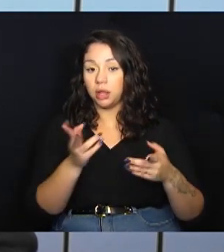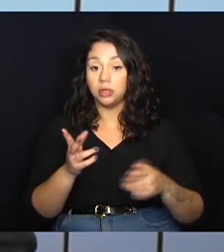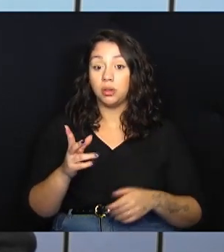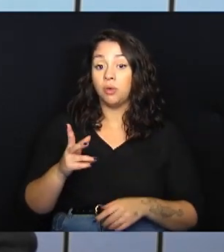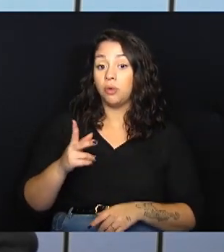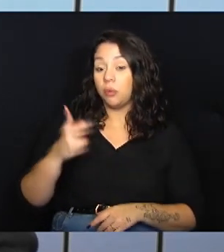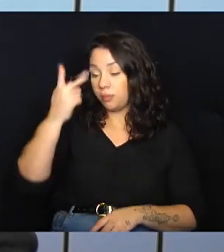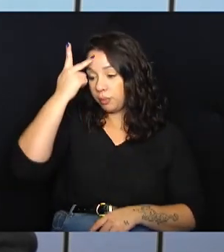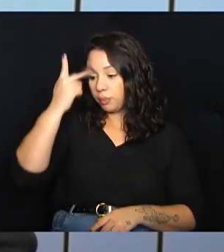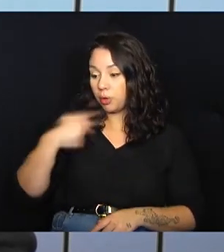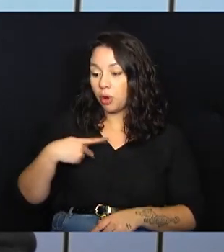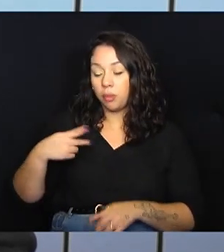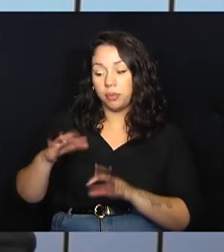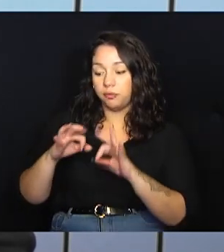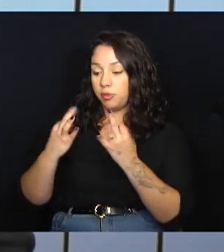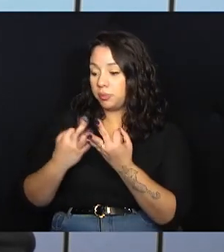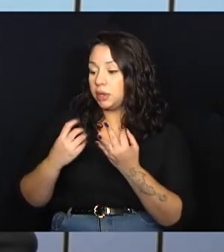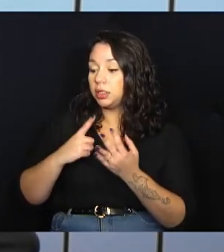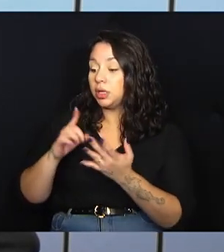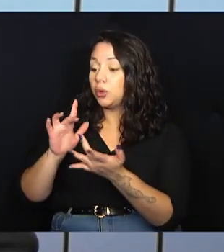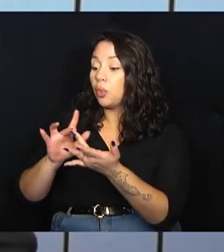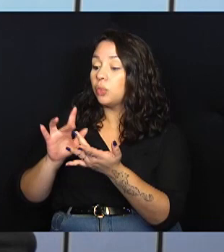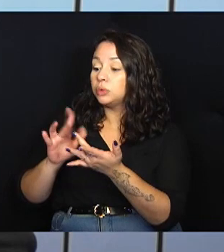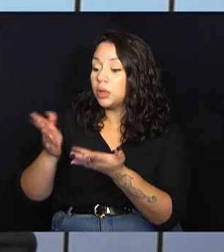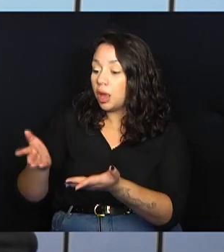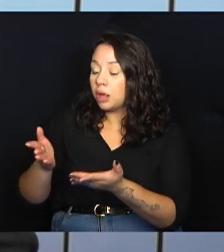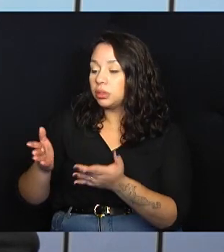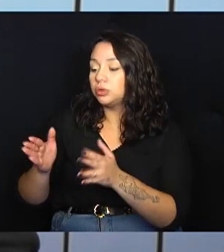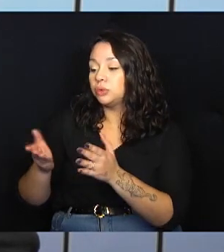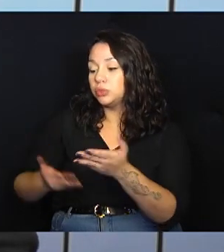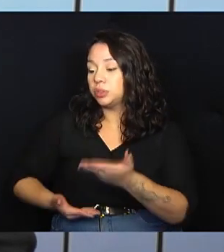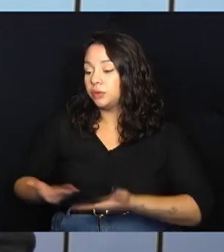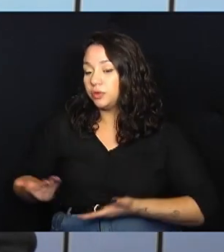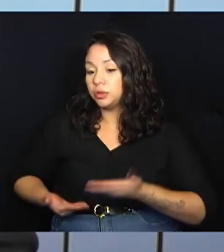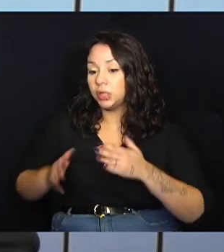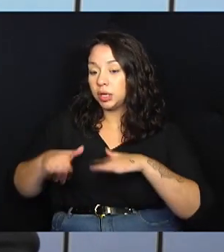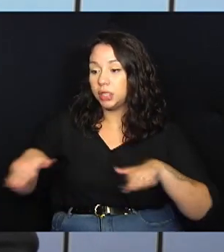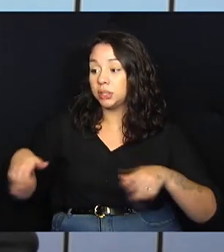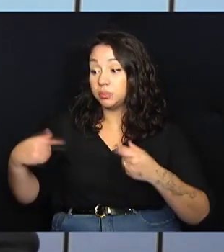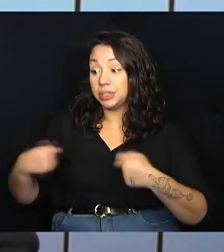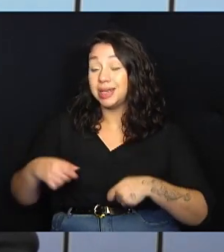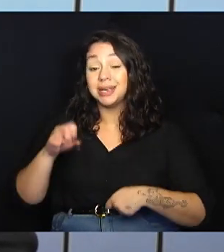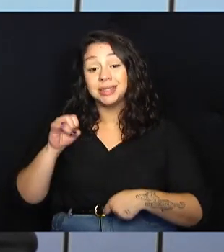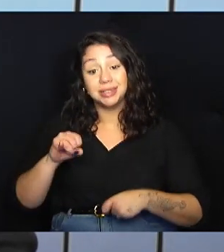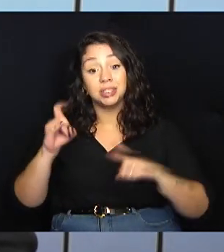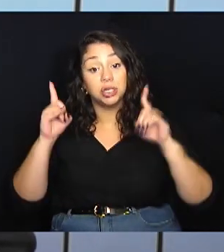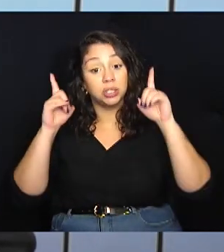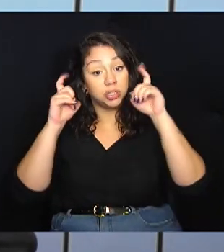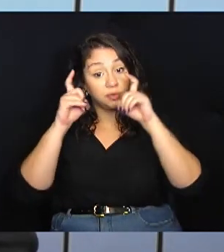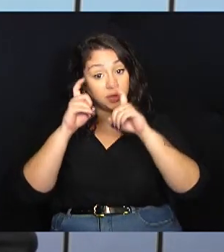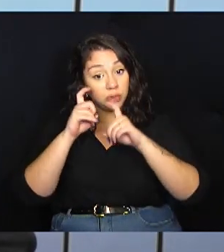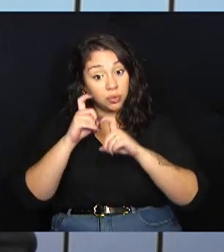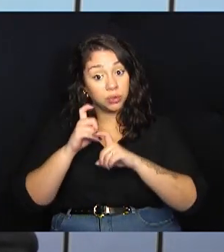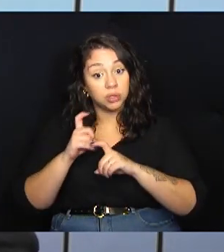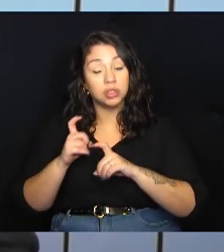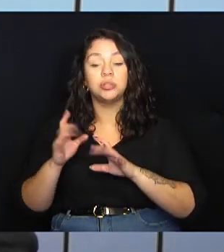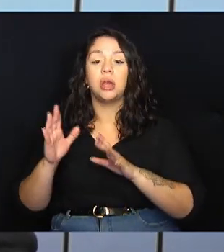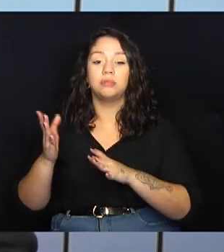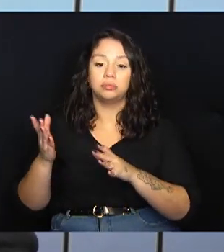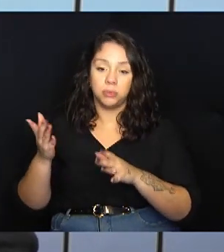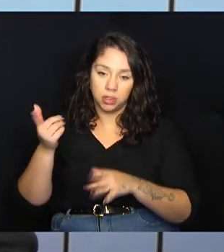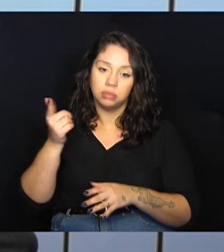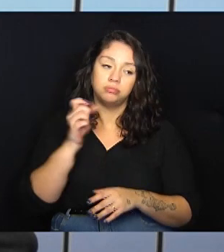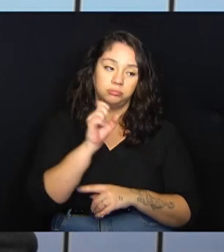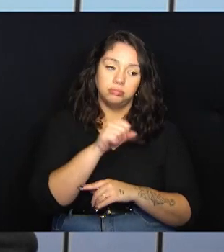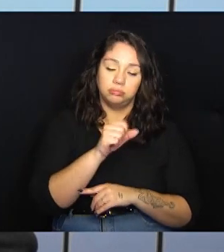quem faz o primeiro contato com o serviço que aquela criança precisa. Se houver dificuldade para a inserção, aí sim